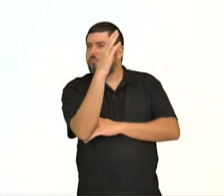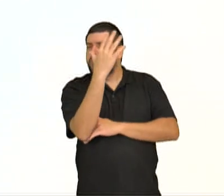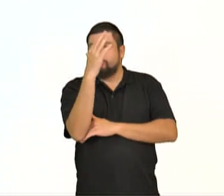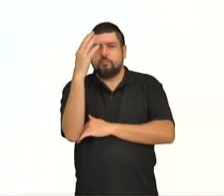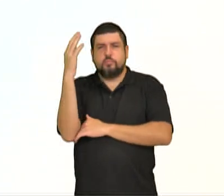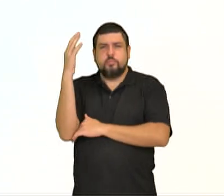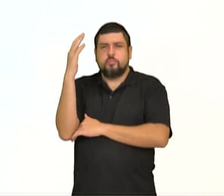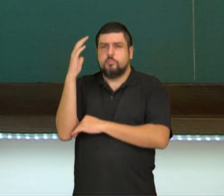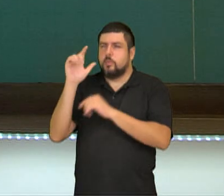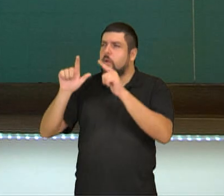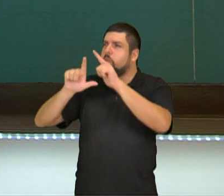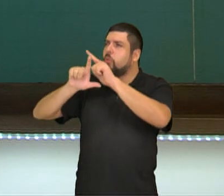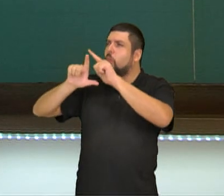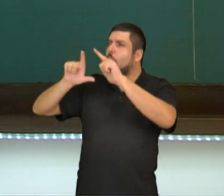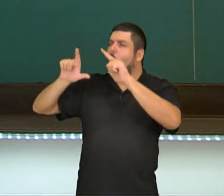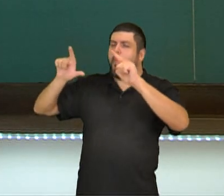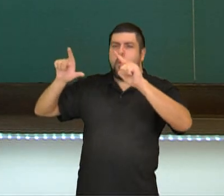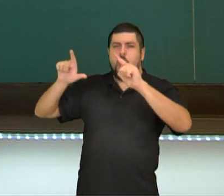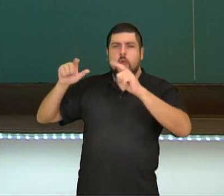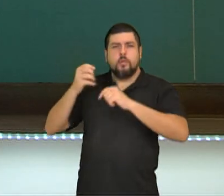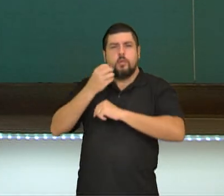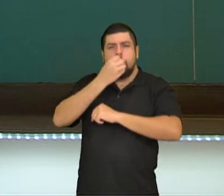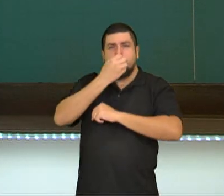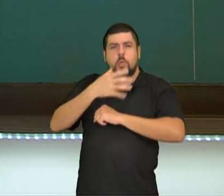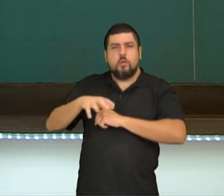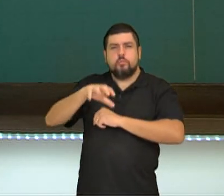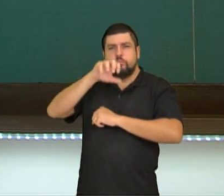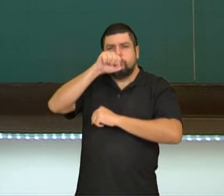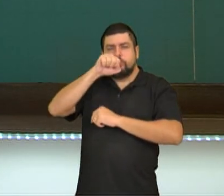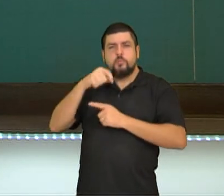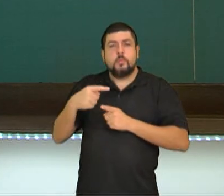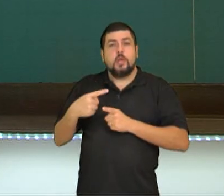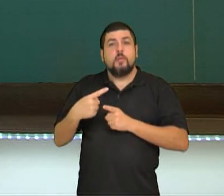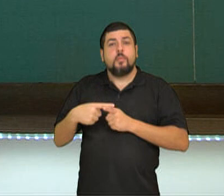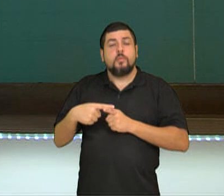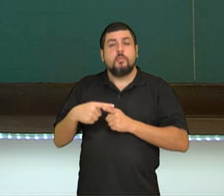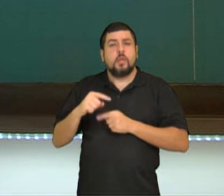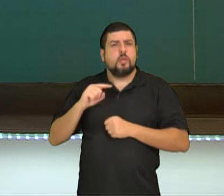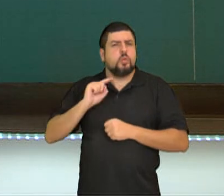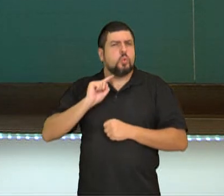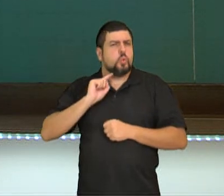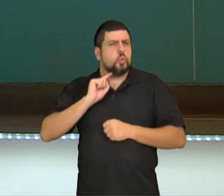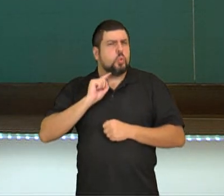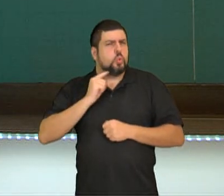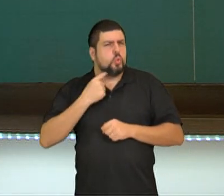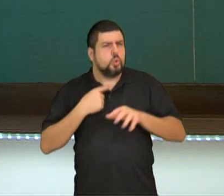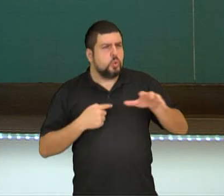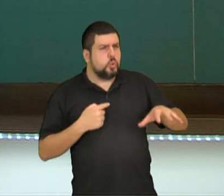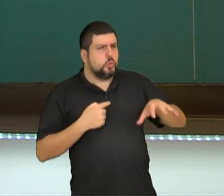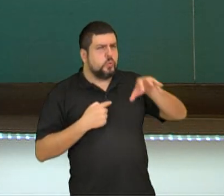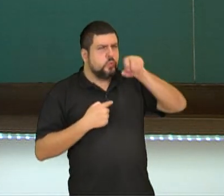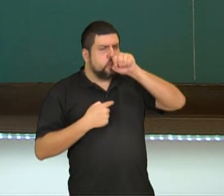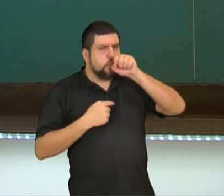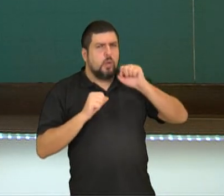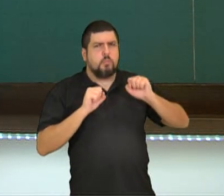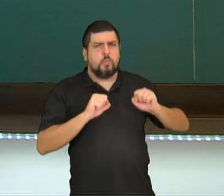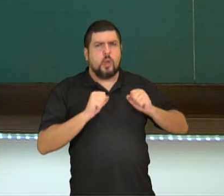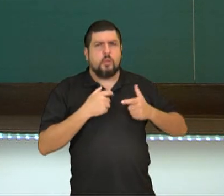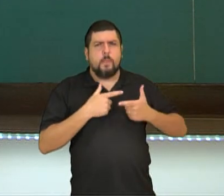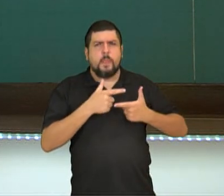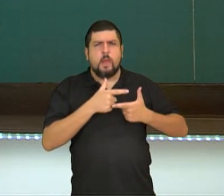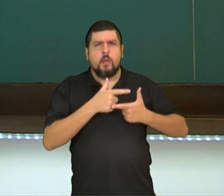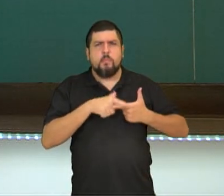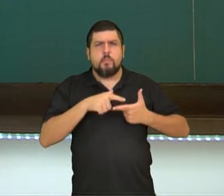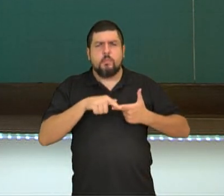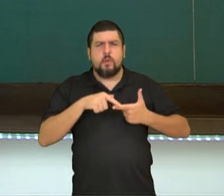situação. E de fato é, porque a poluição ela pode sim comprometer, afetar o bom